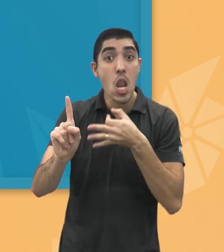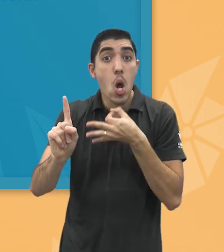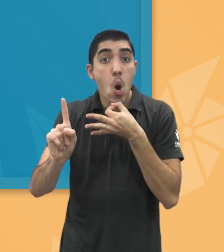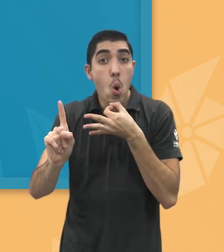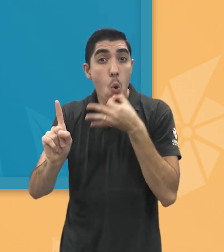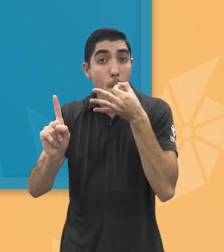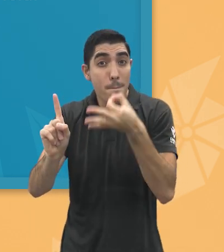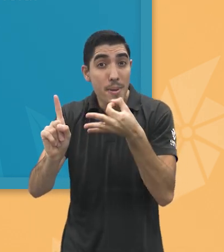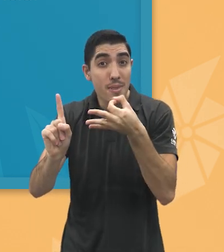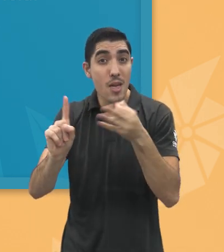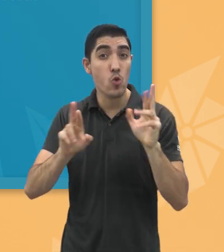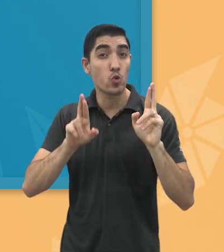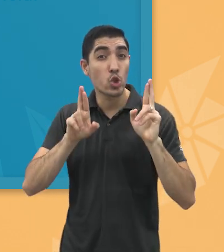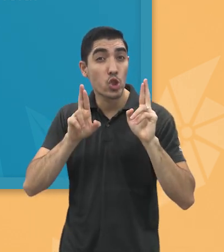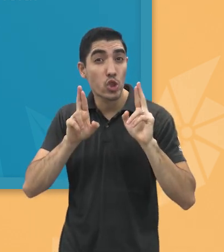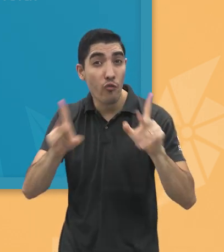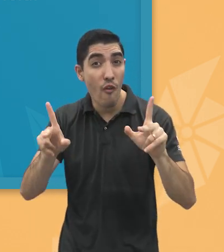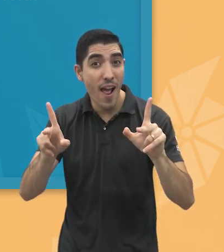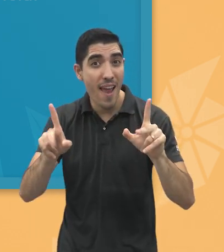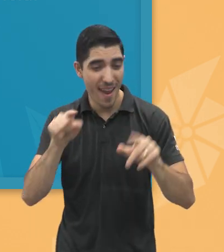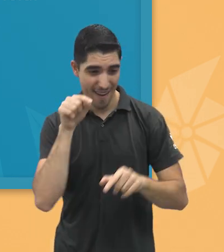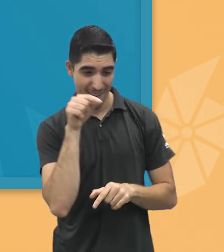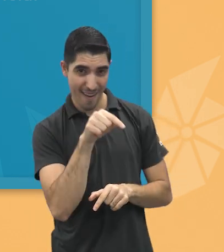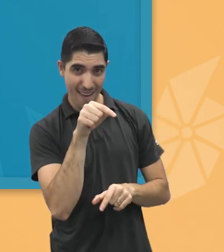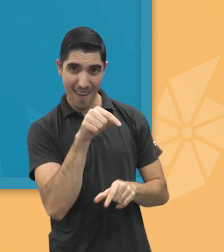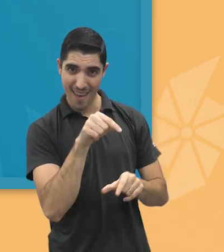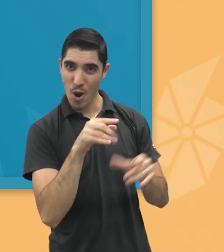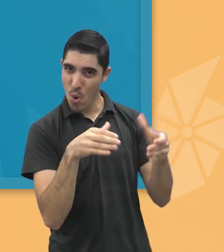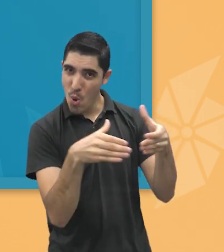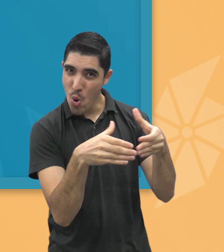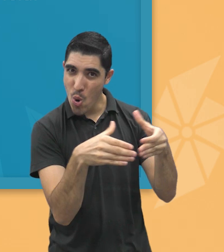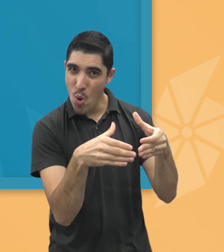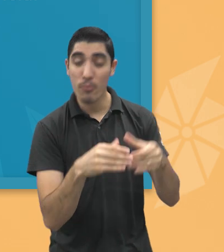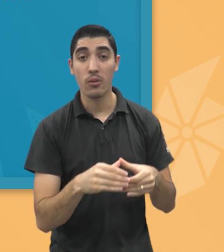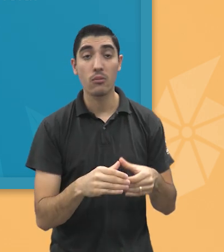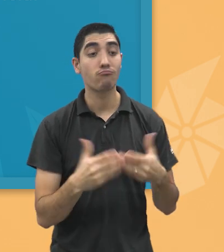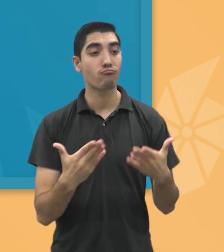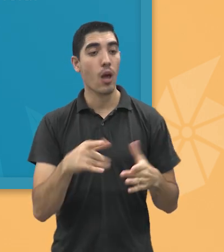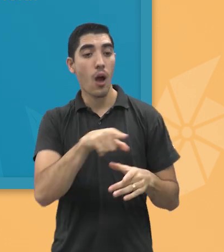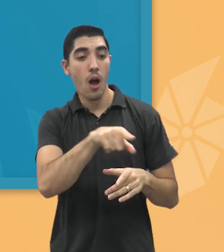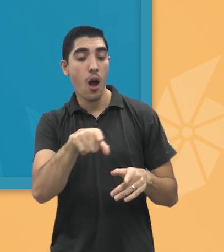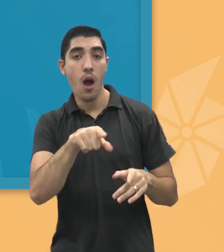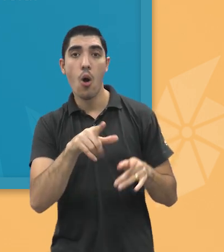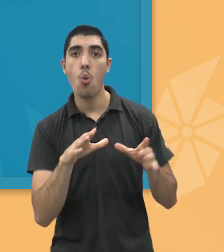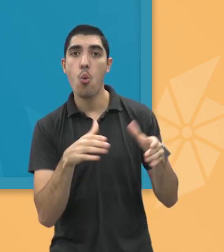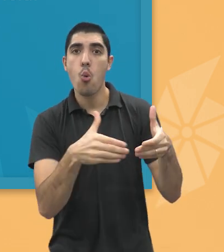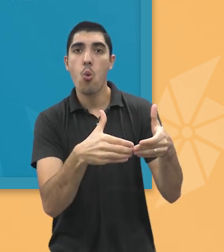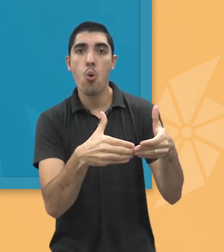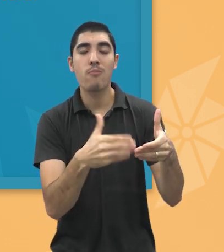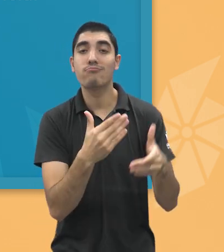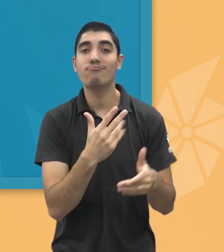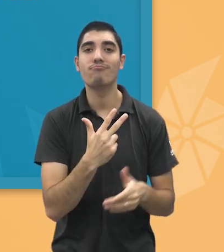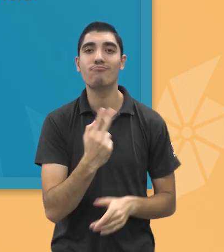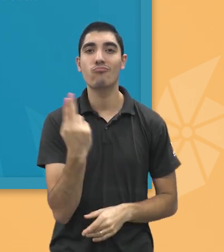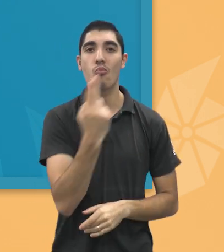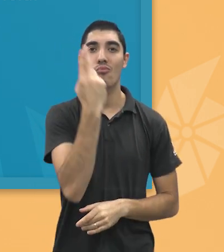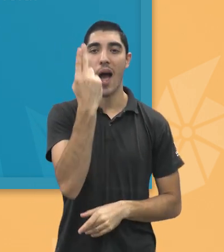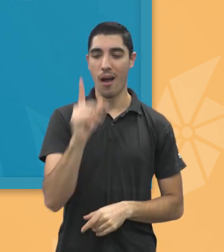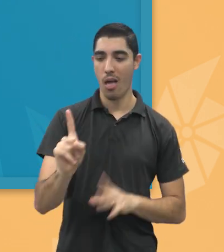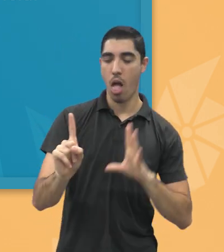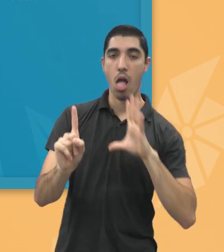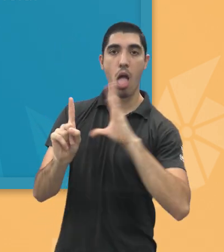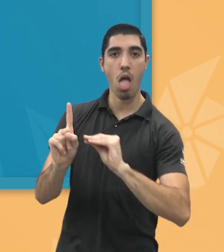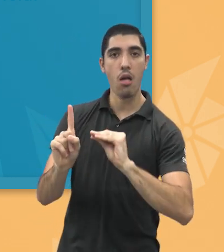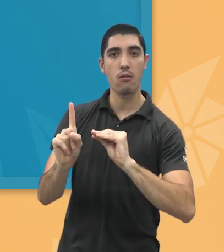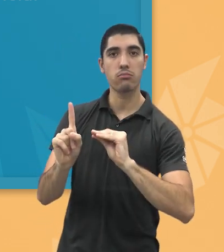tivesse uma opinião contrária, a humanidade não teria mais justificativas para silenciá-la do